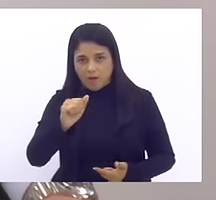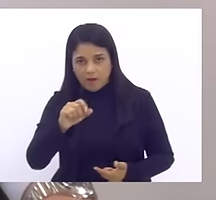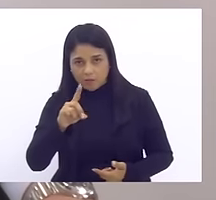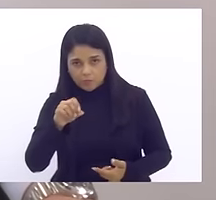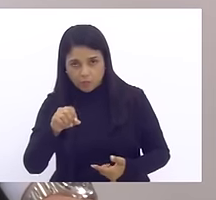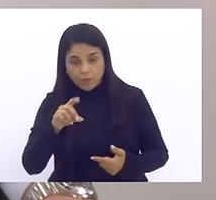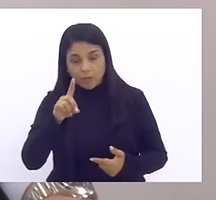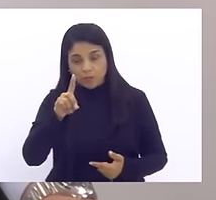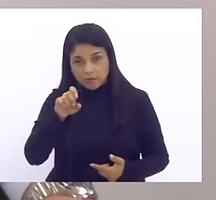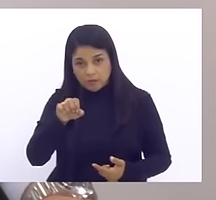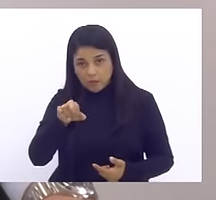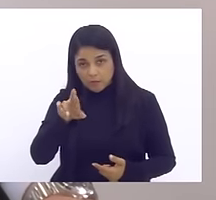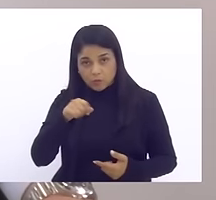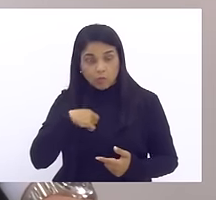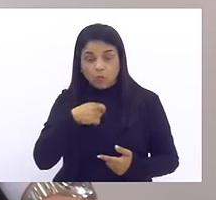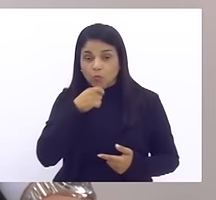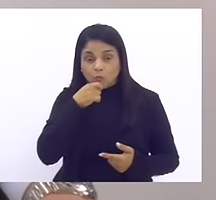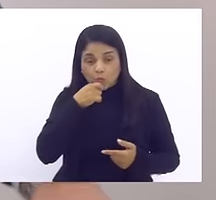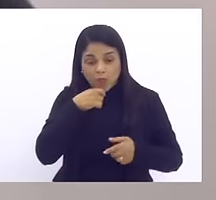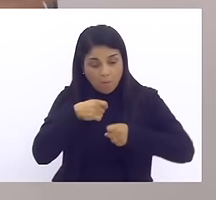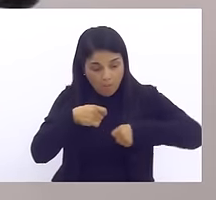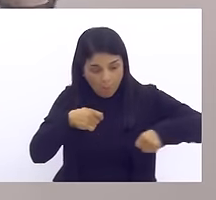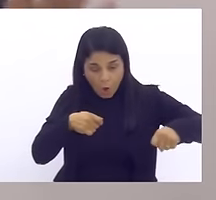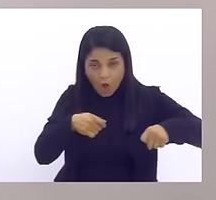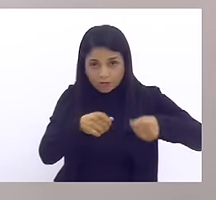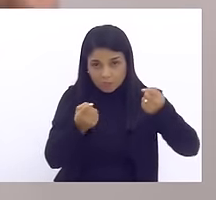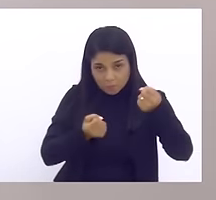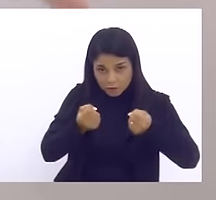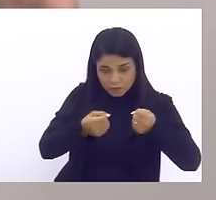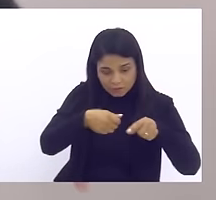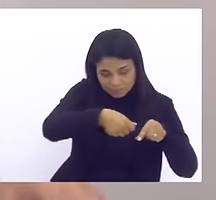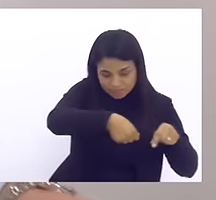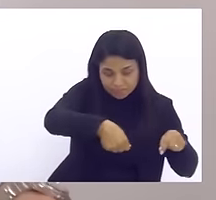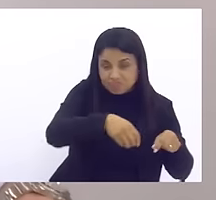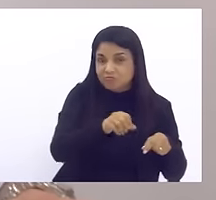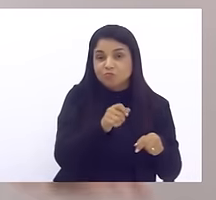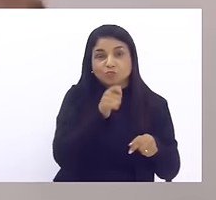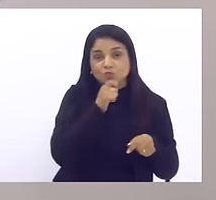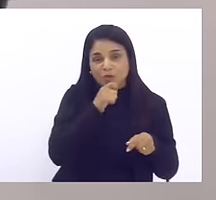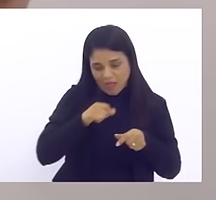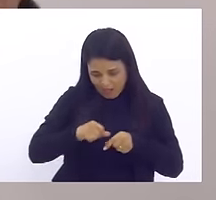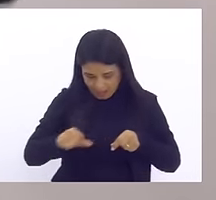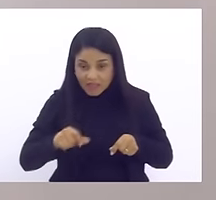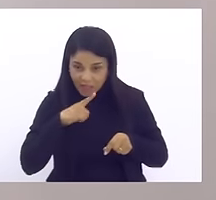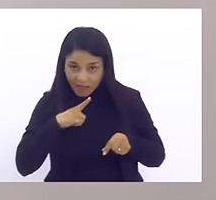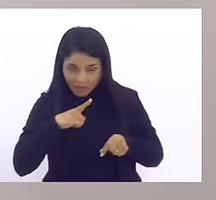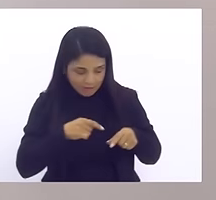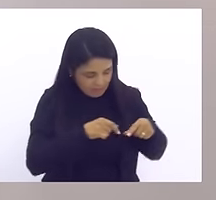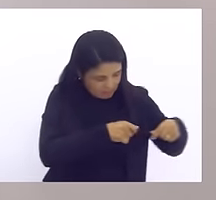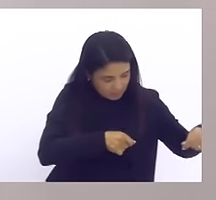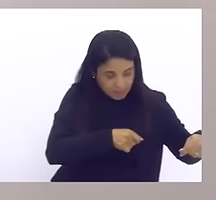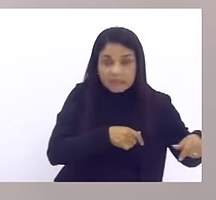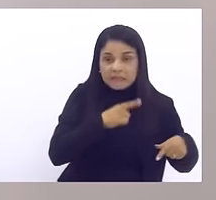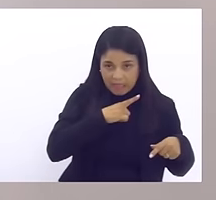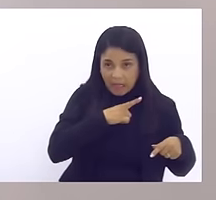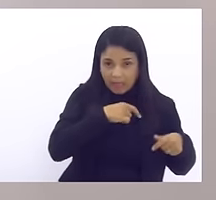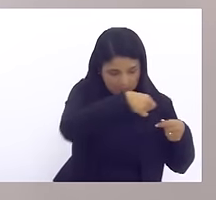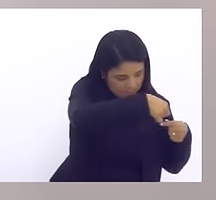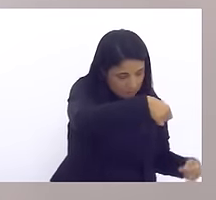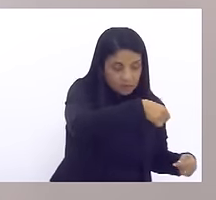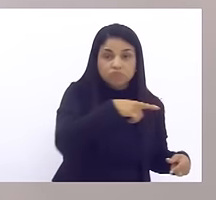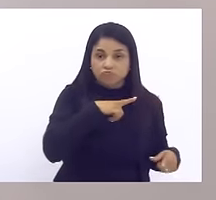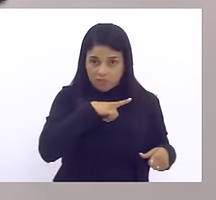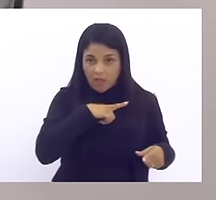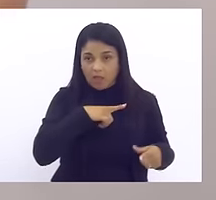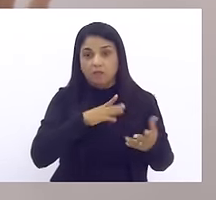motorista sem de cada 100 sem sombra de dúvida estou lhe afirmando isso talvez tenha de cada 100 então desculpa só então